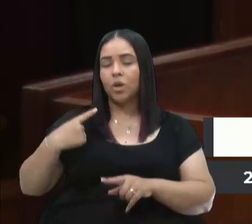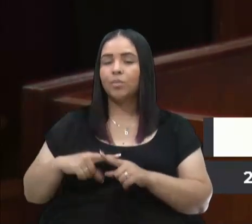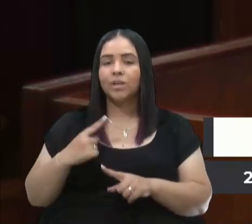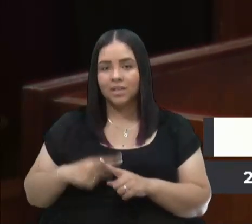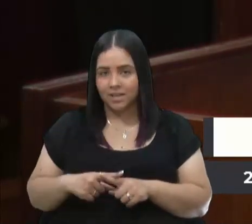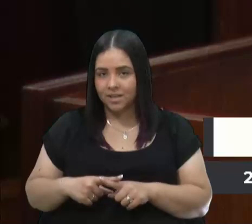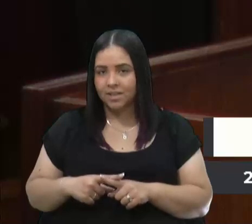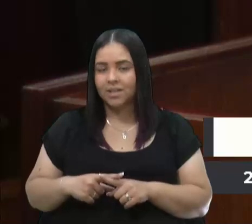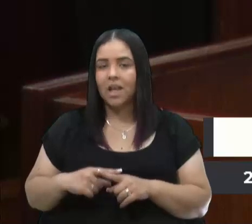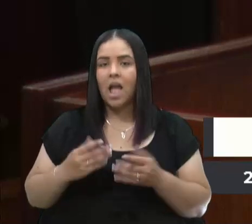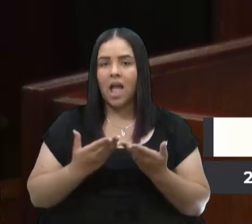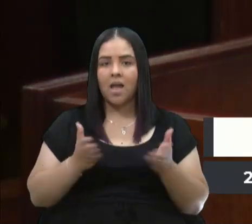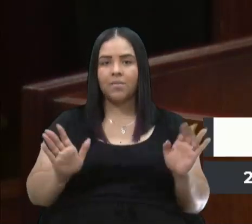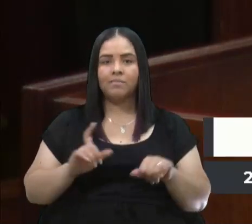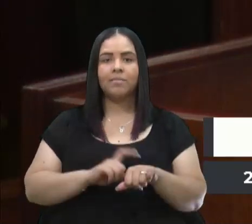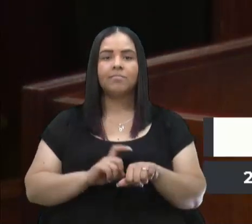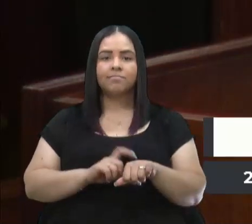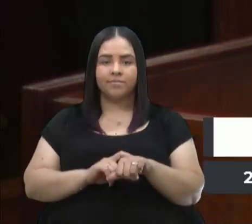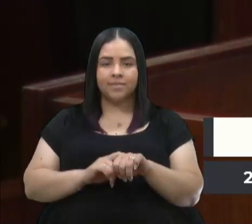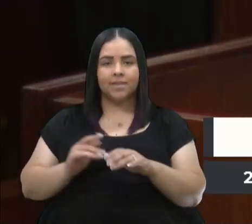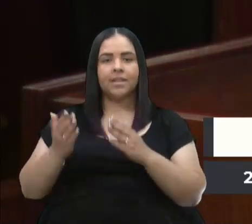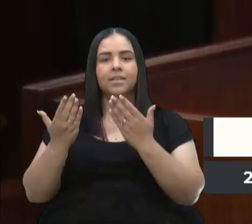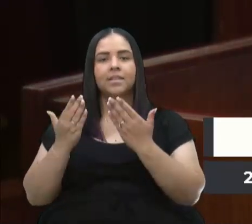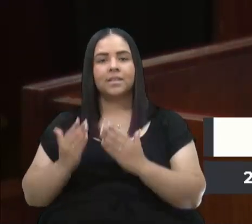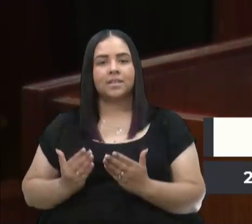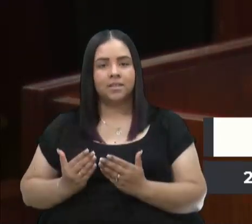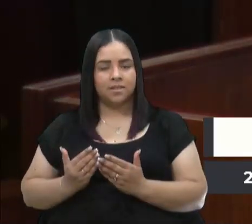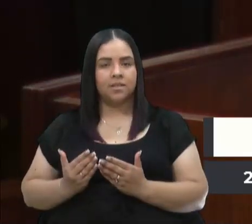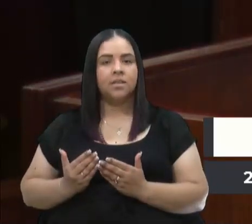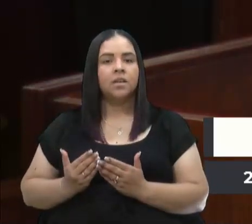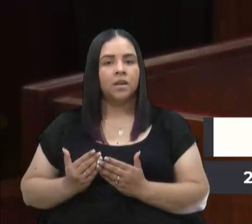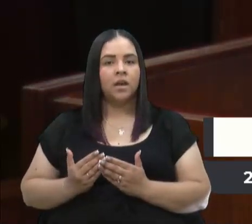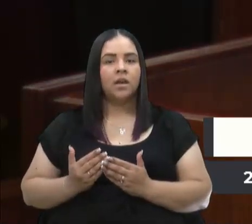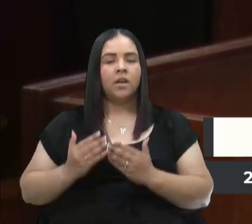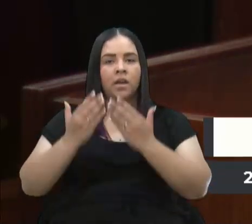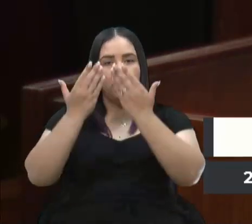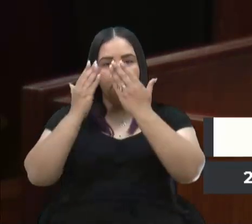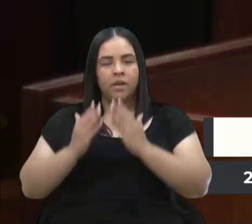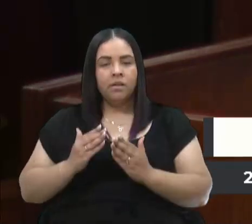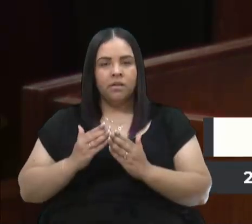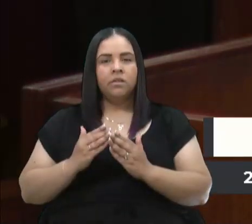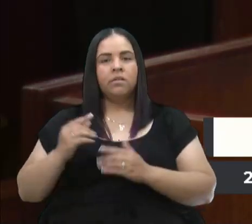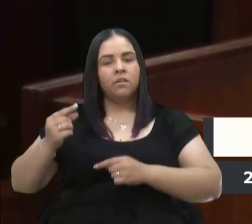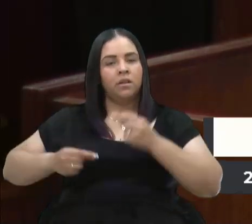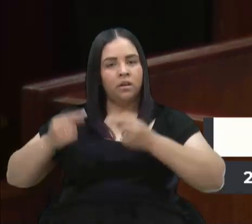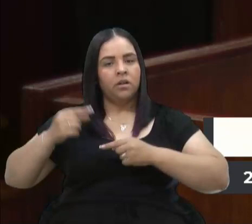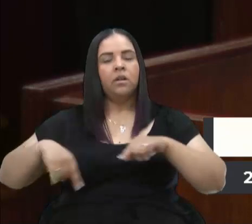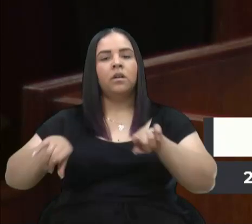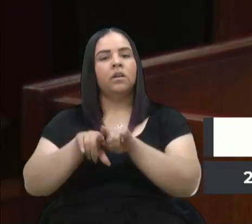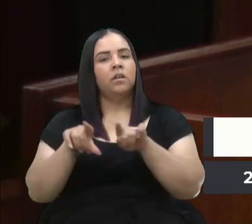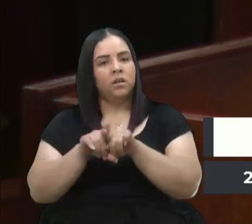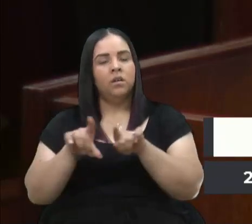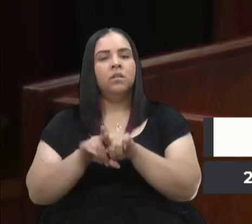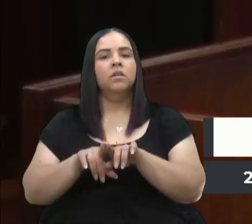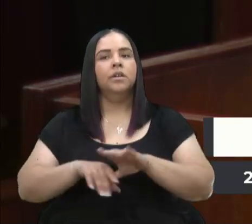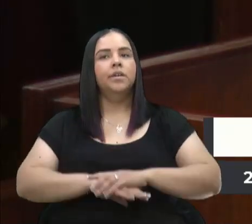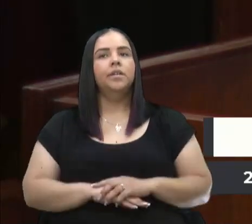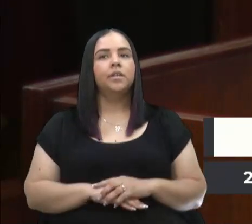justamente para abrir espaço para essas análises e esses debates a cada